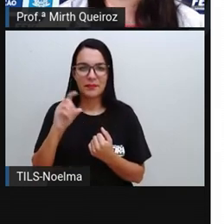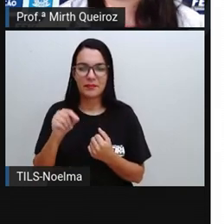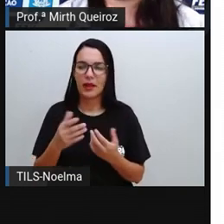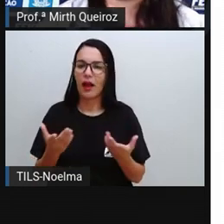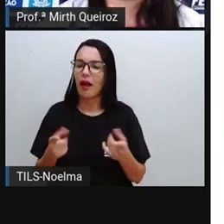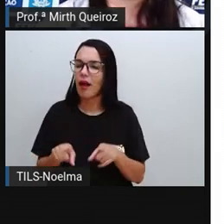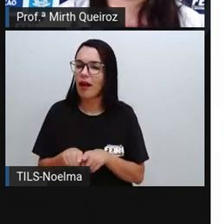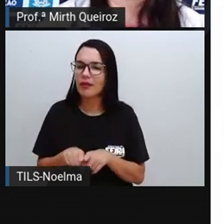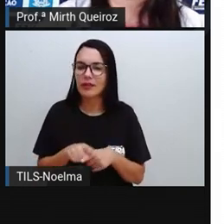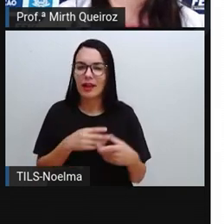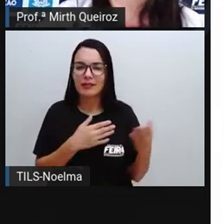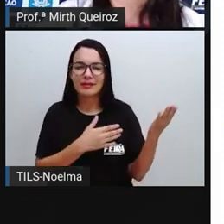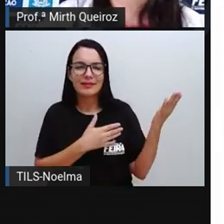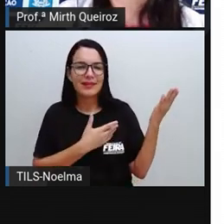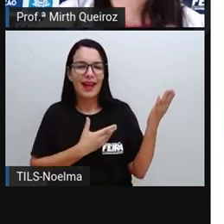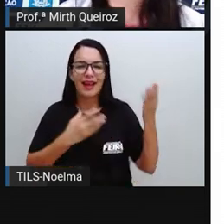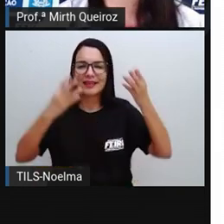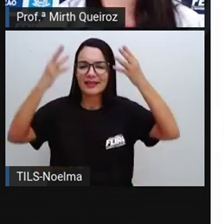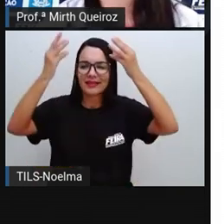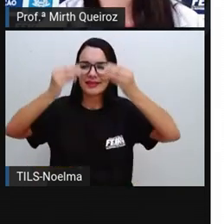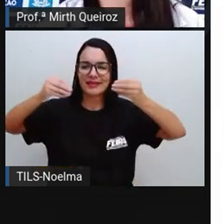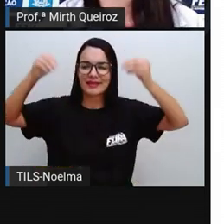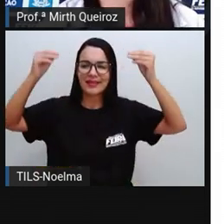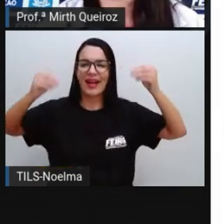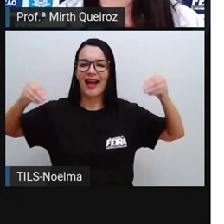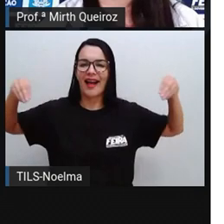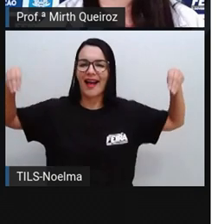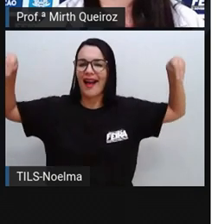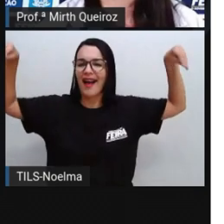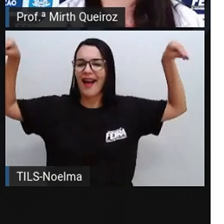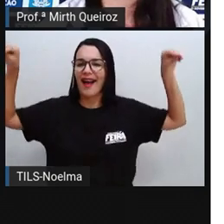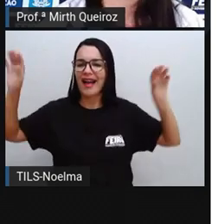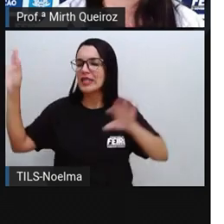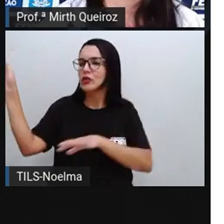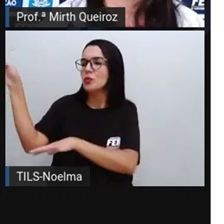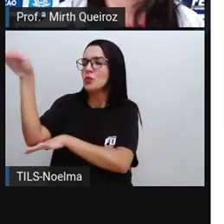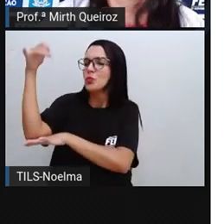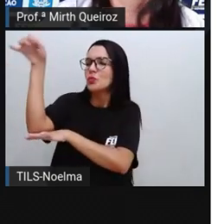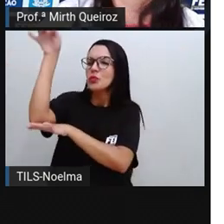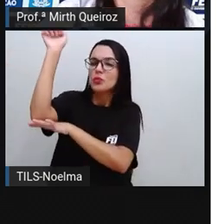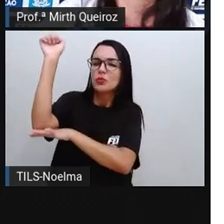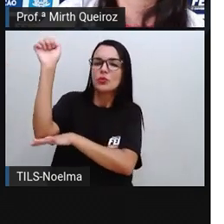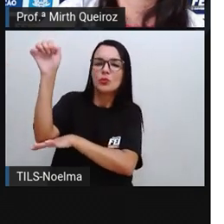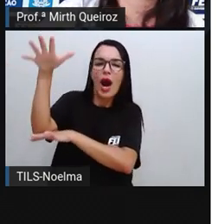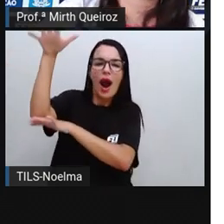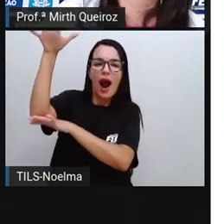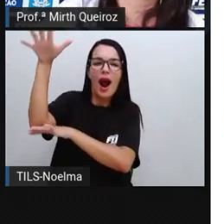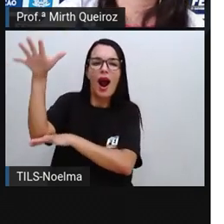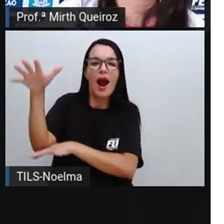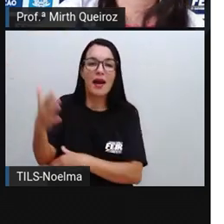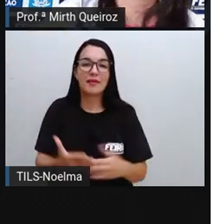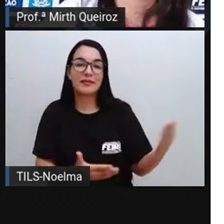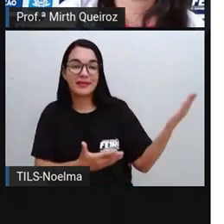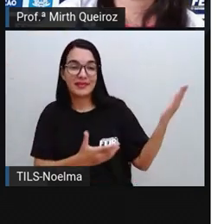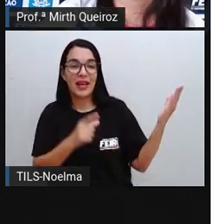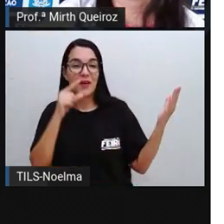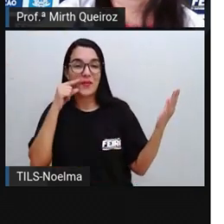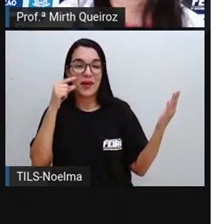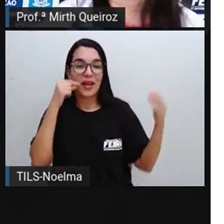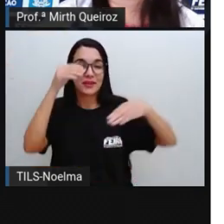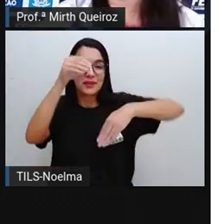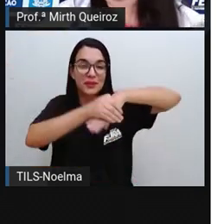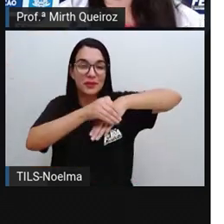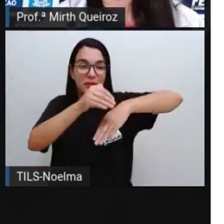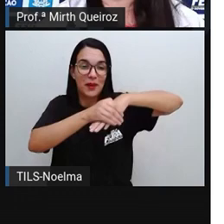Contos também, além dos Irmãos Wynn, né, que nós temos vários contos maravilhosos, nós temos aqui o Gato de Botas também,